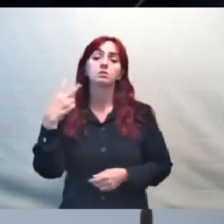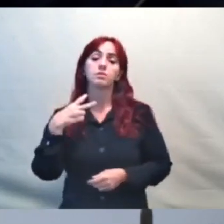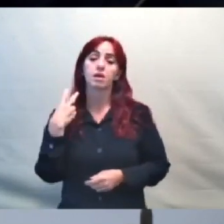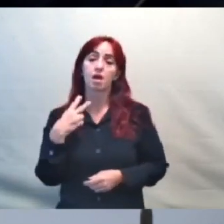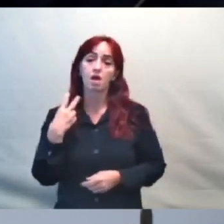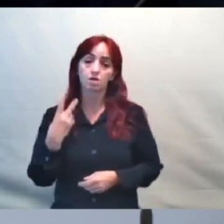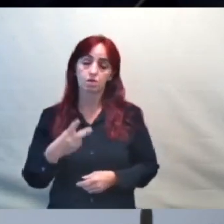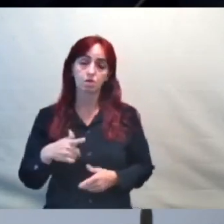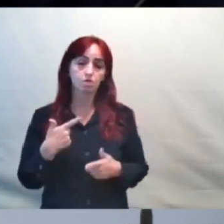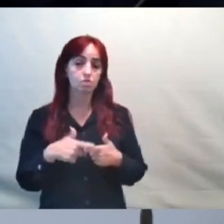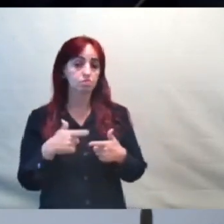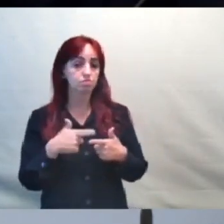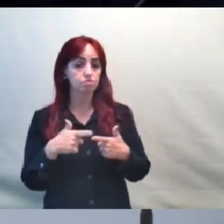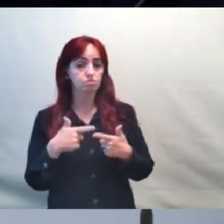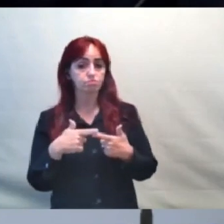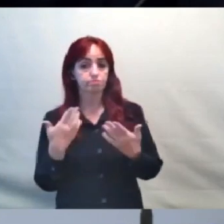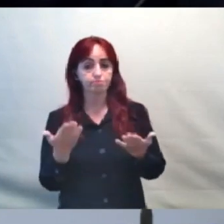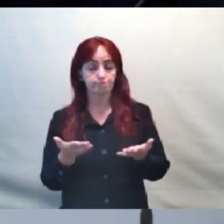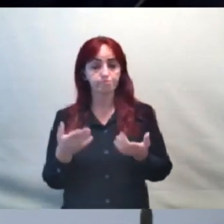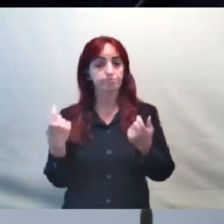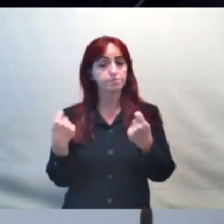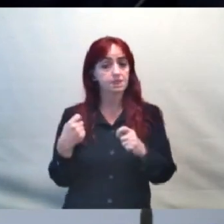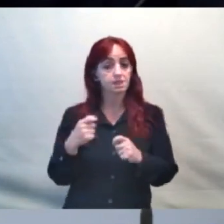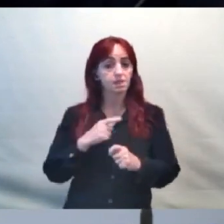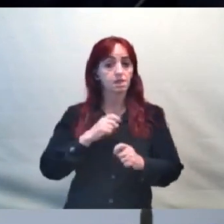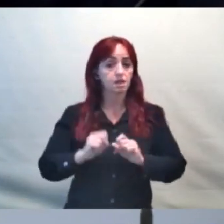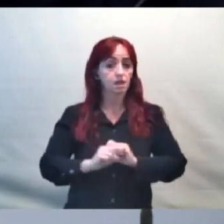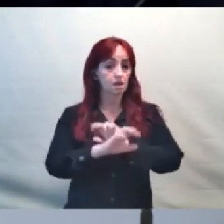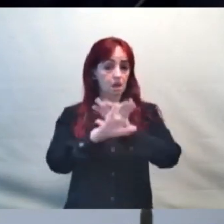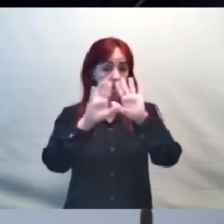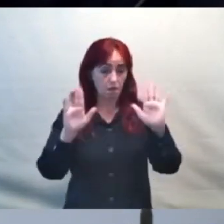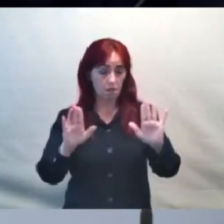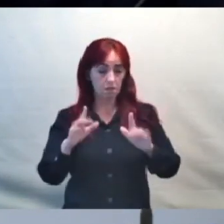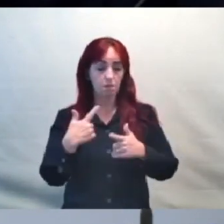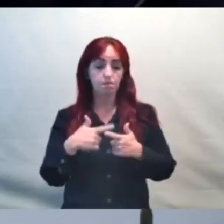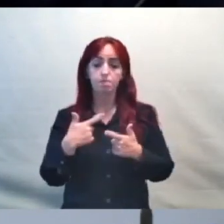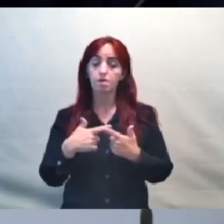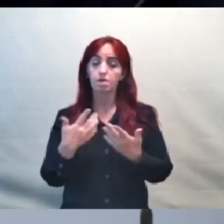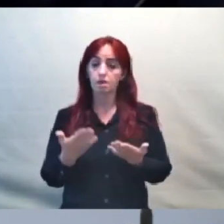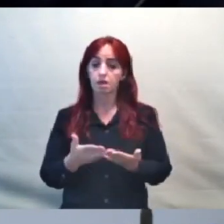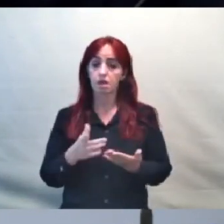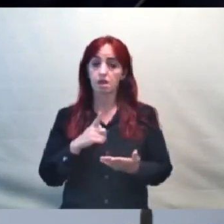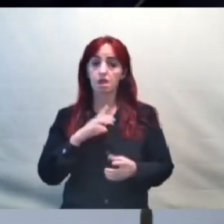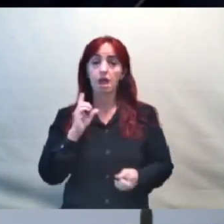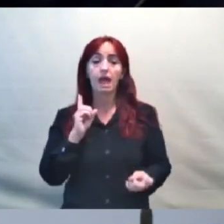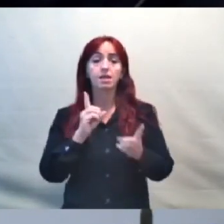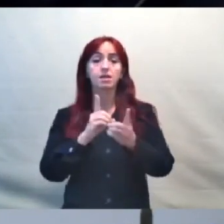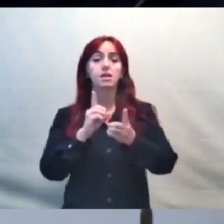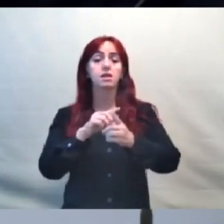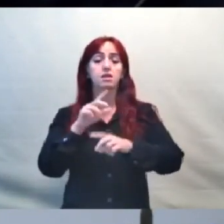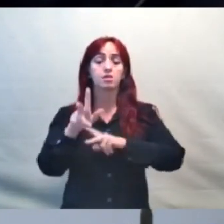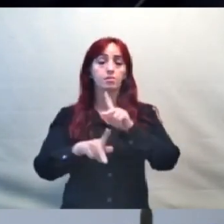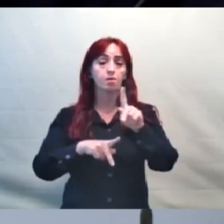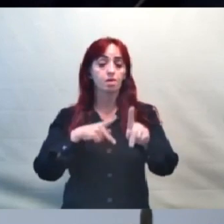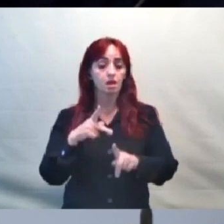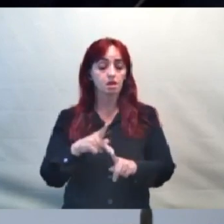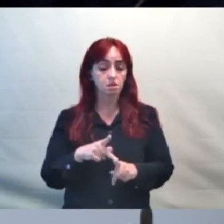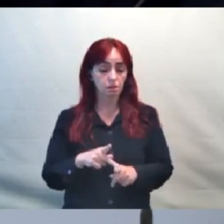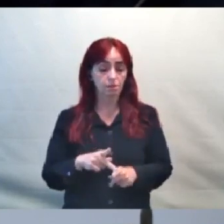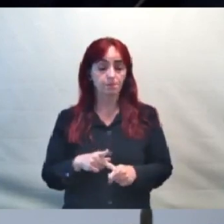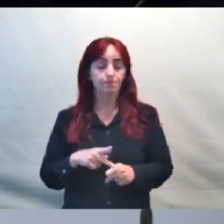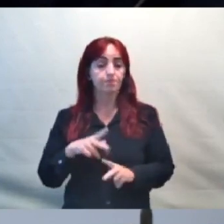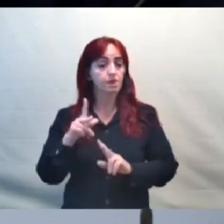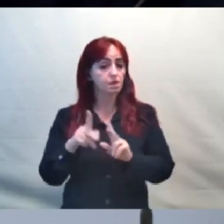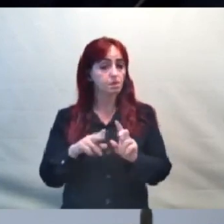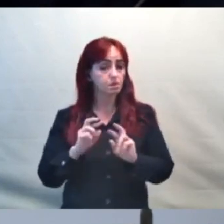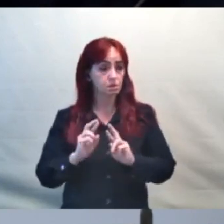gente precisa de ter clareza, porque, no final das contas, a gente está atendendo a população, é o que as pessoas esperam. Ok? Então,